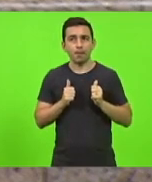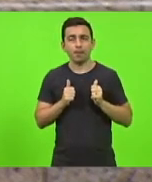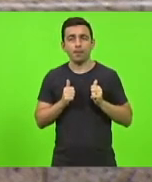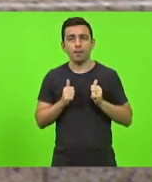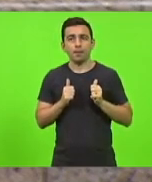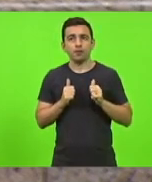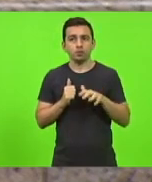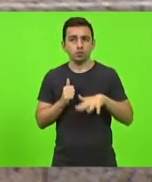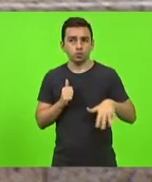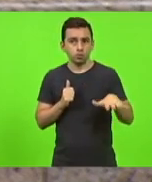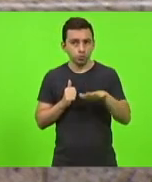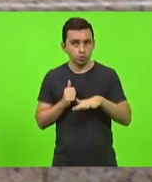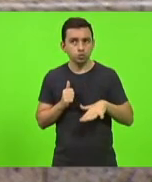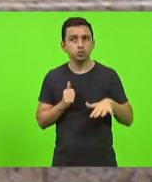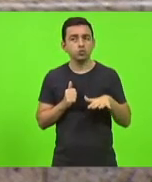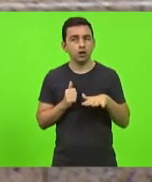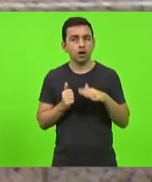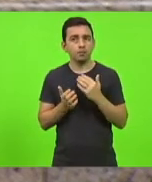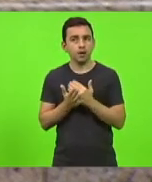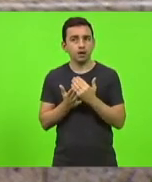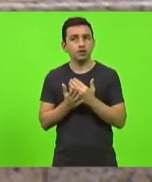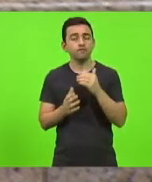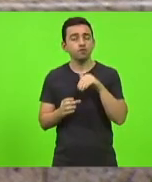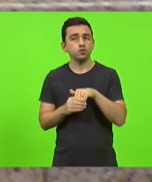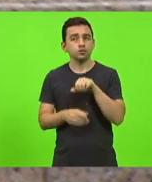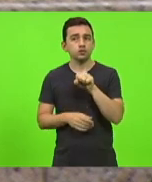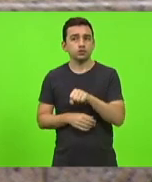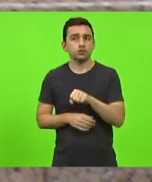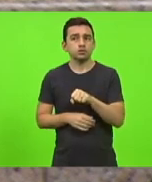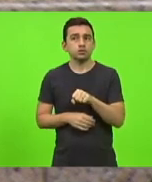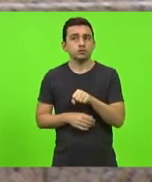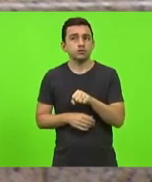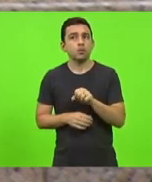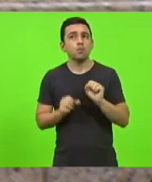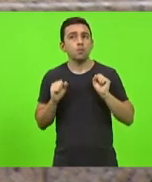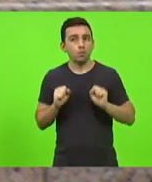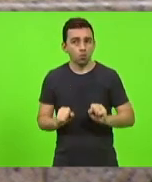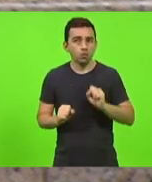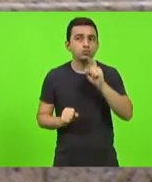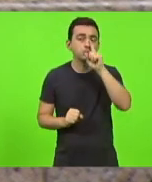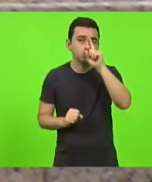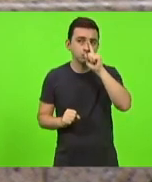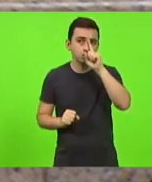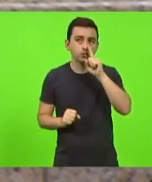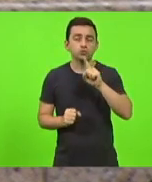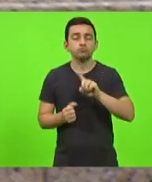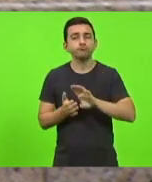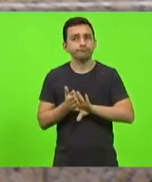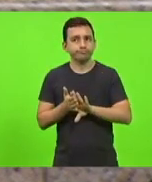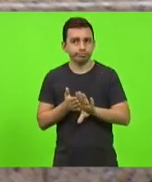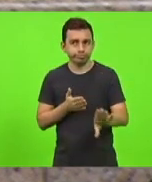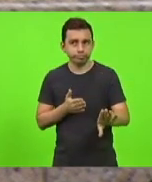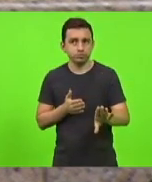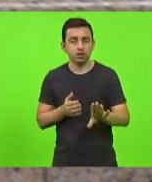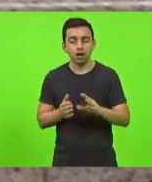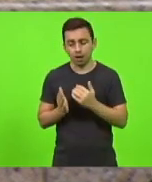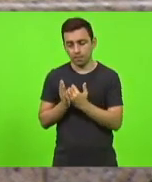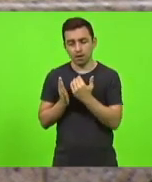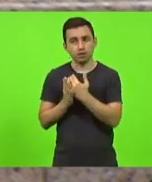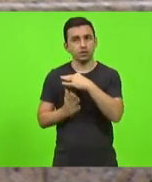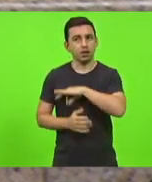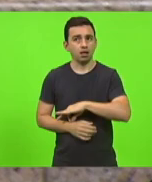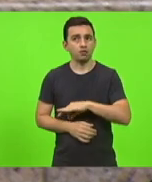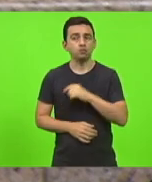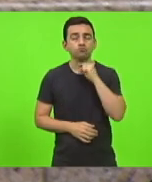que a confirmação do voto sim, corre seriamente o risco de ser arquivado o projeto e não se ter o aumento desejado. Então,